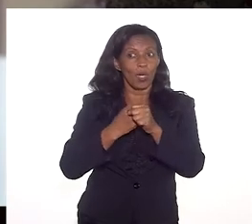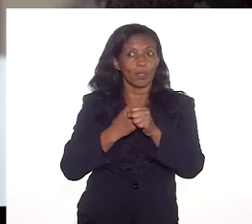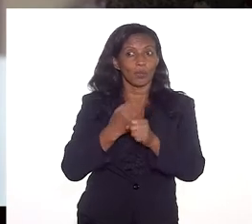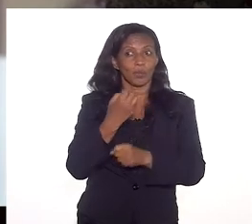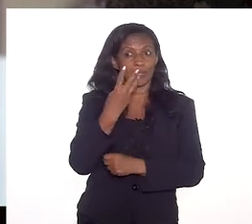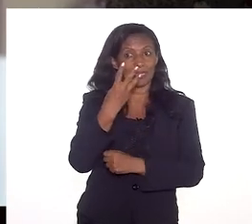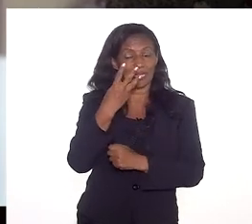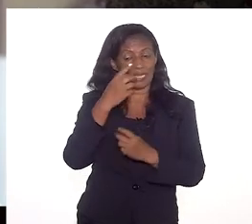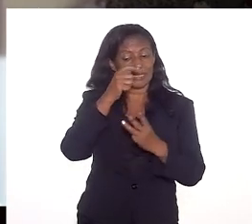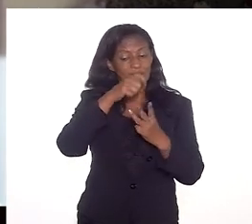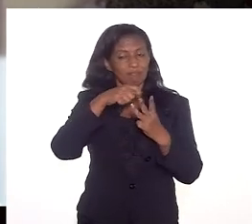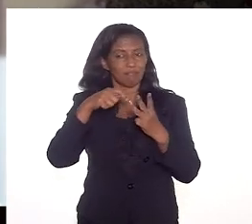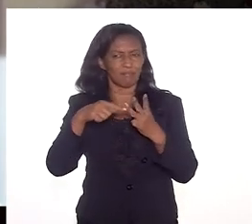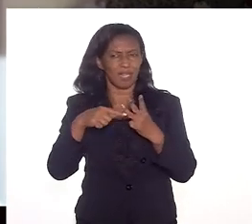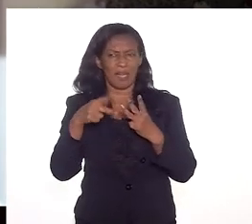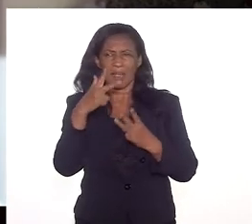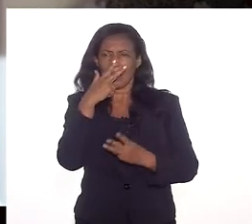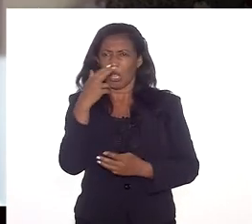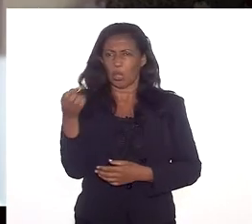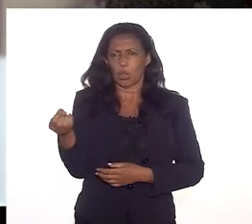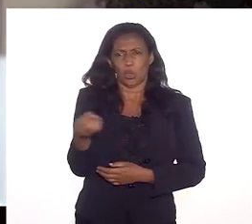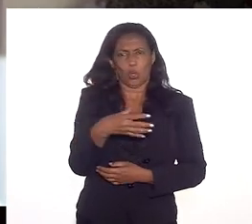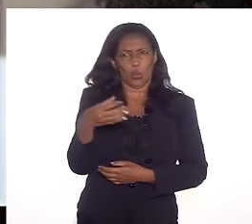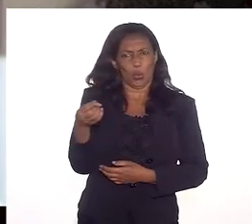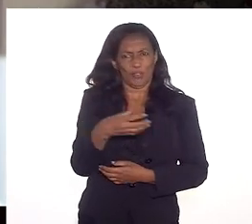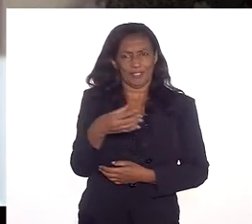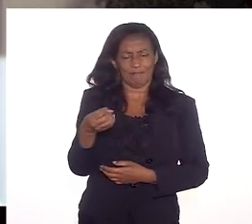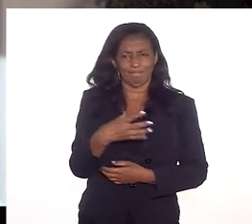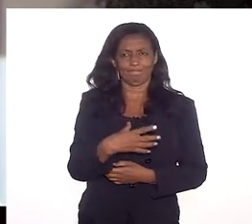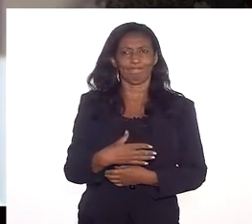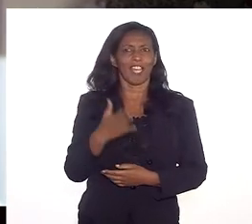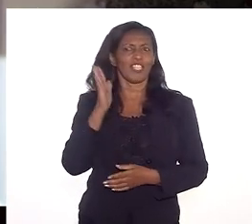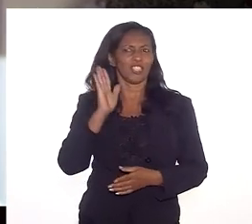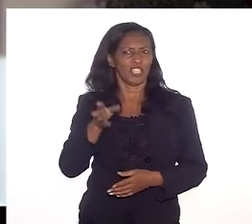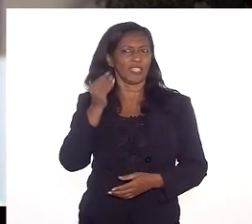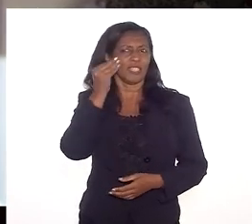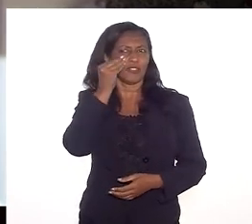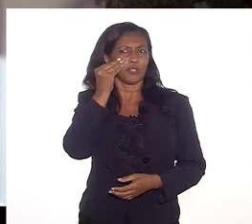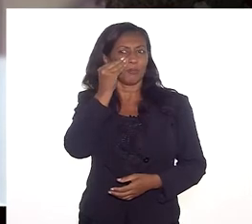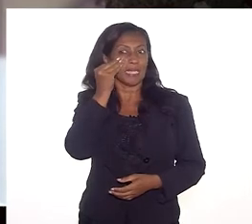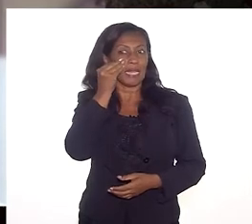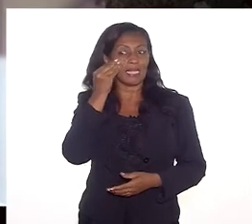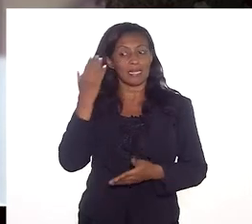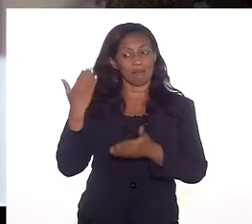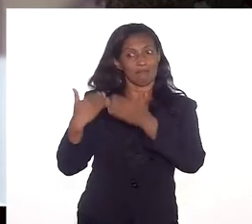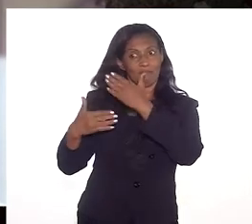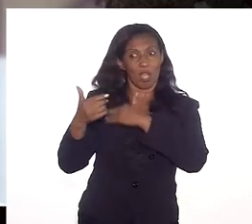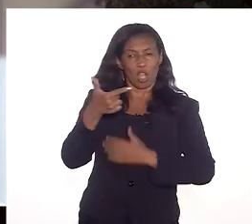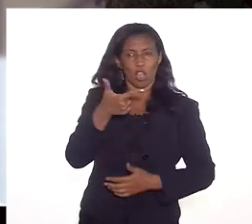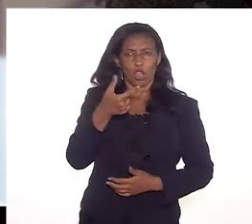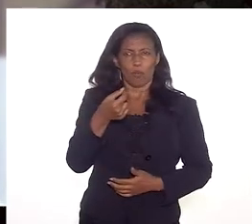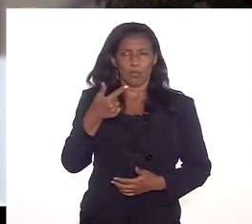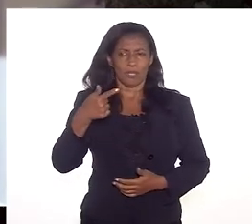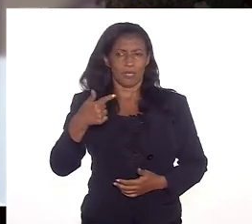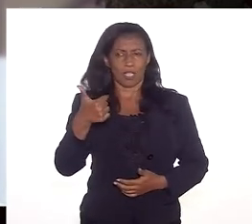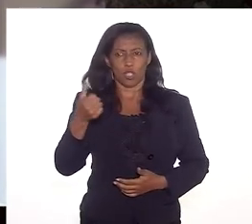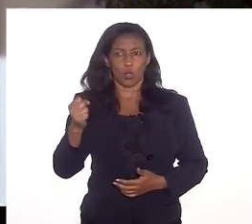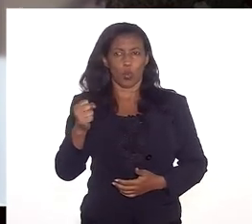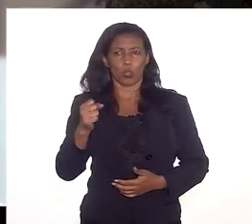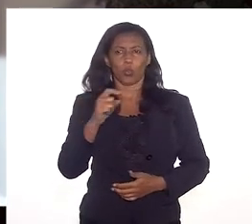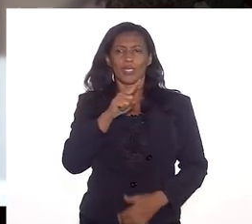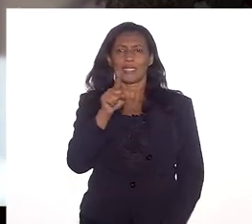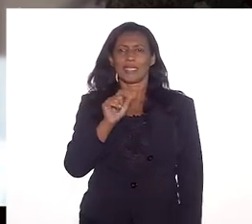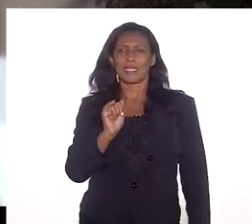É uma doença muito nova. A gente teve essa experiência em 2017 e 2018 com a Zika aqui no Brasil. Toda